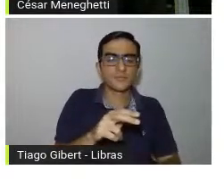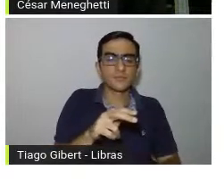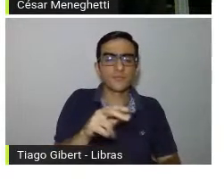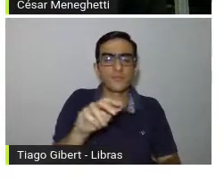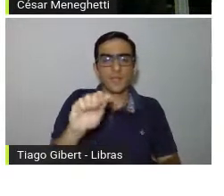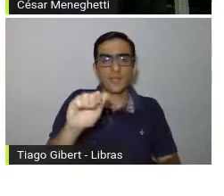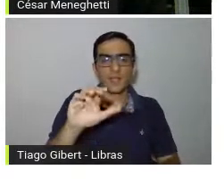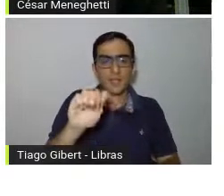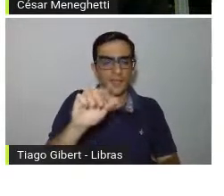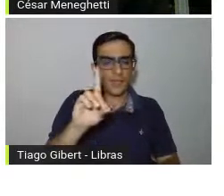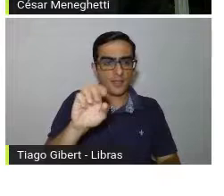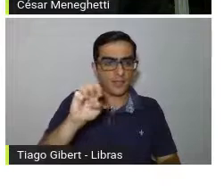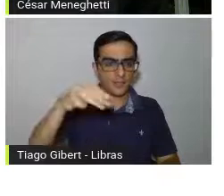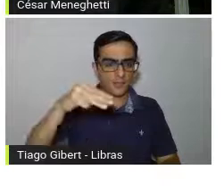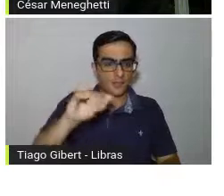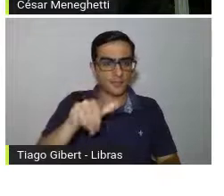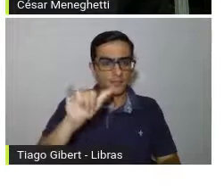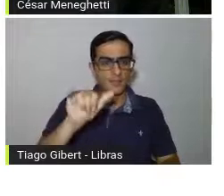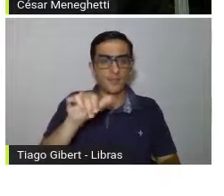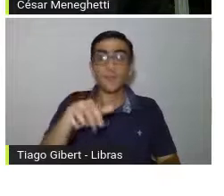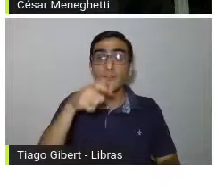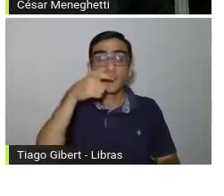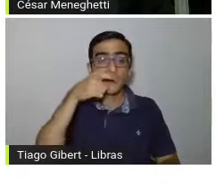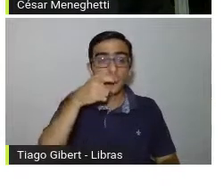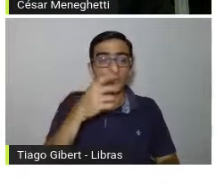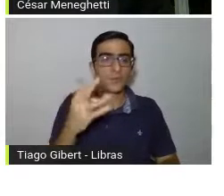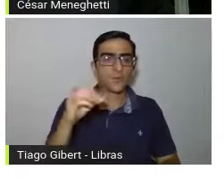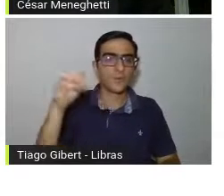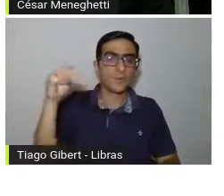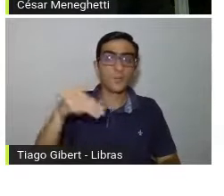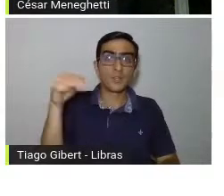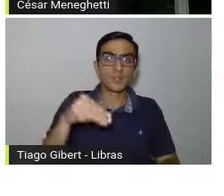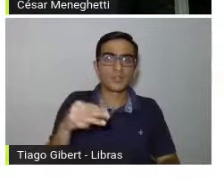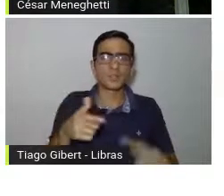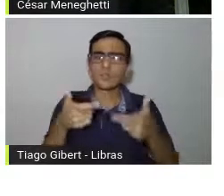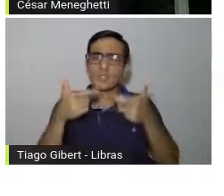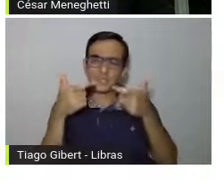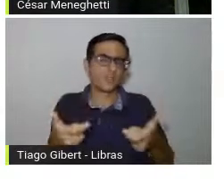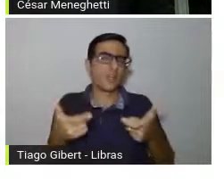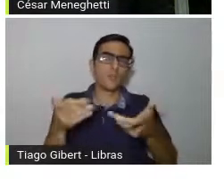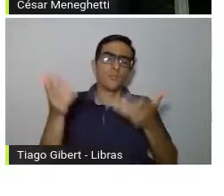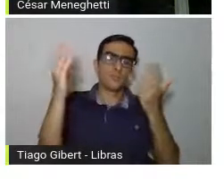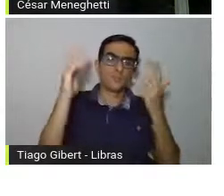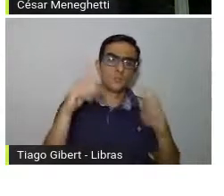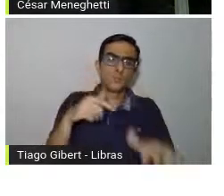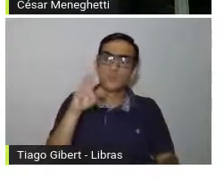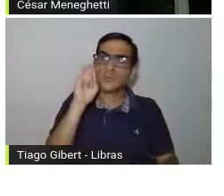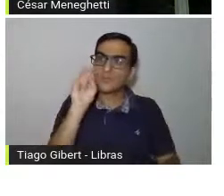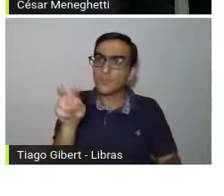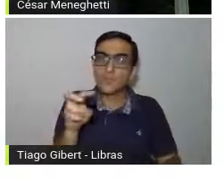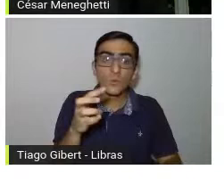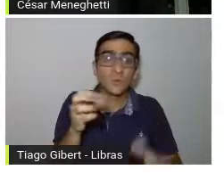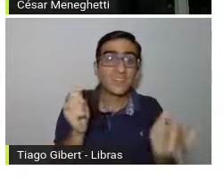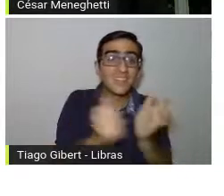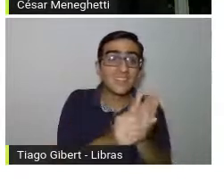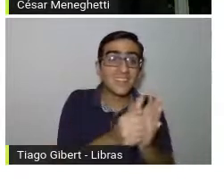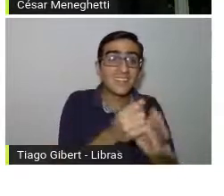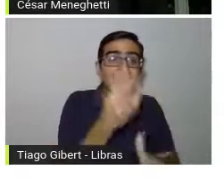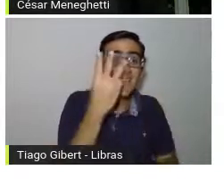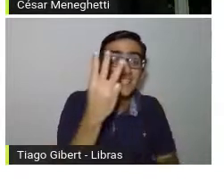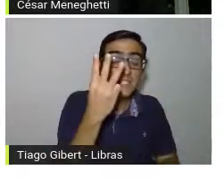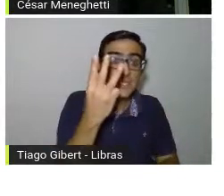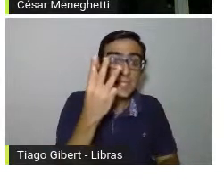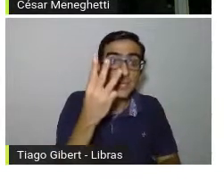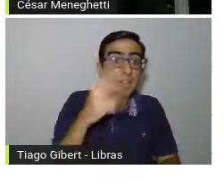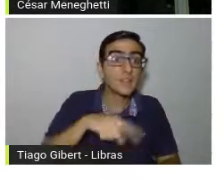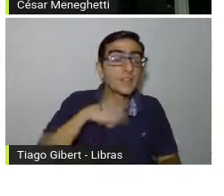que esse cara faça um vídeo de 40 minutos para a gente ficar vendo aqui, que saco, não sei o que lá. Aí ele começou a ver. Ele falou que viu 3 vezes. Ele não